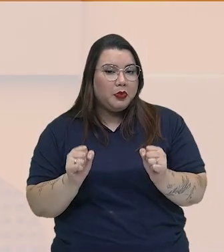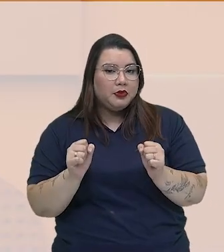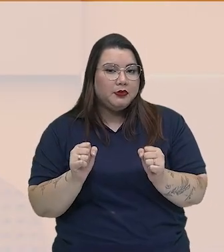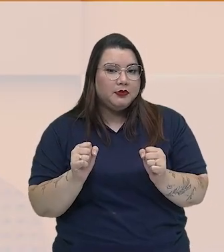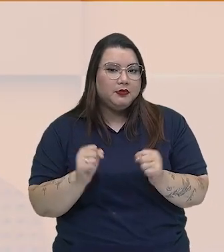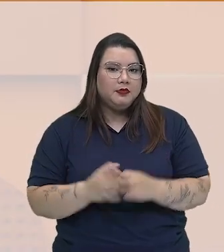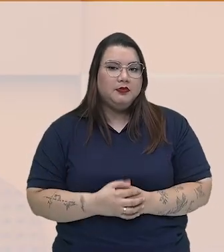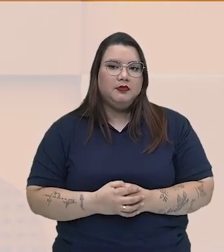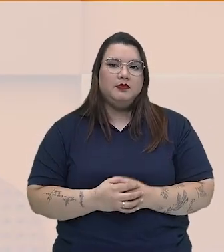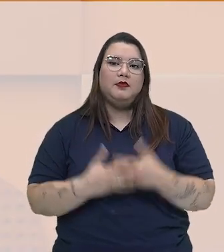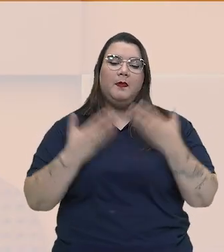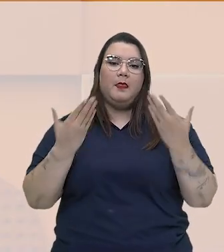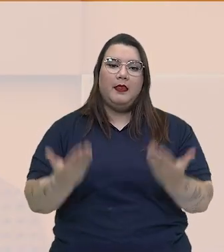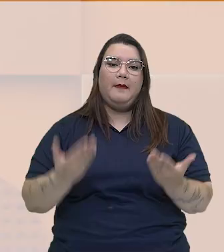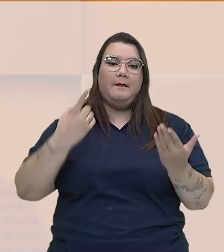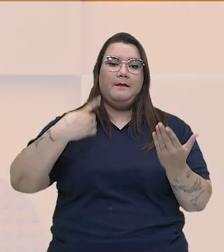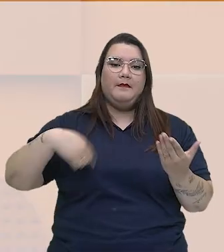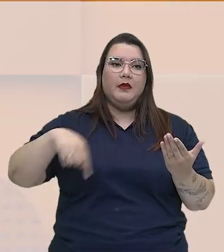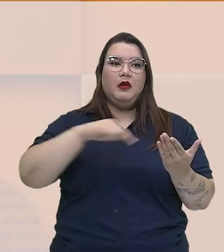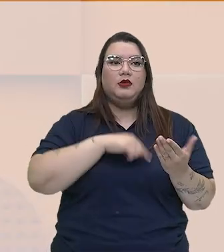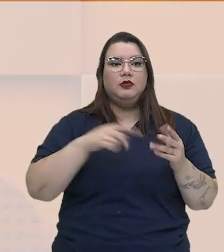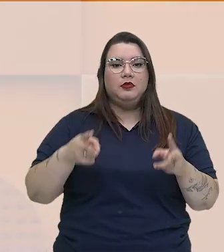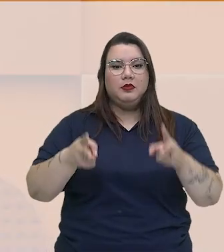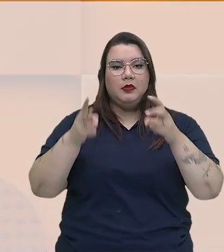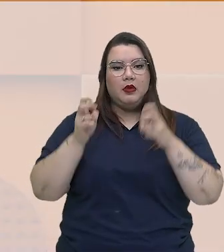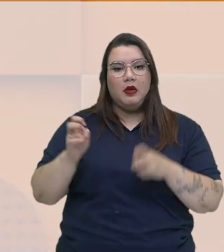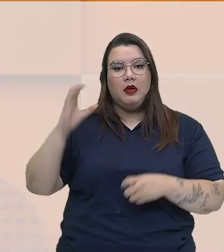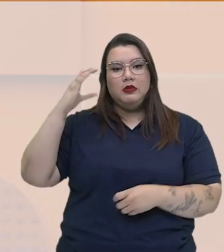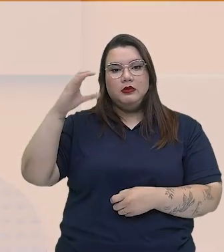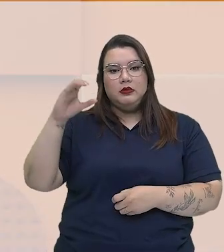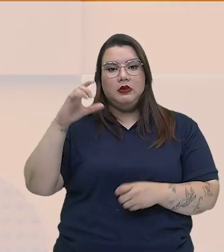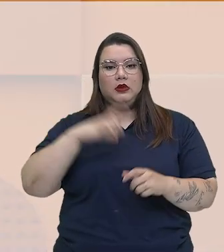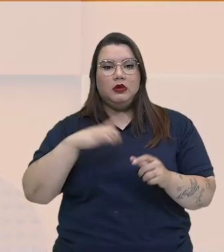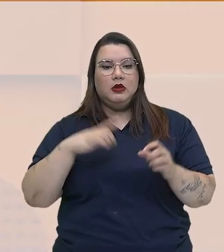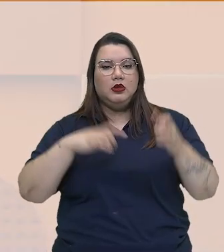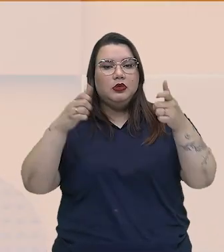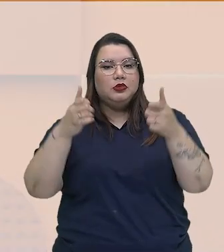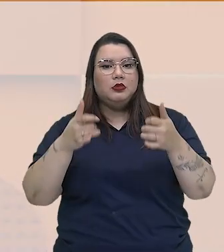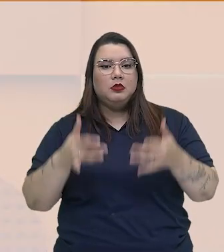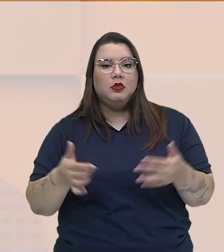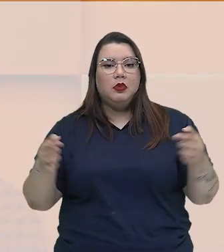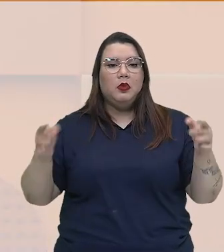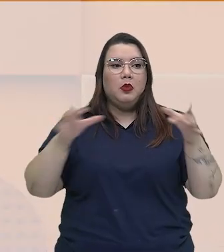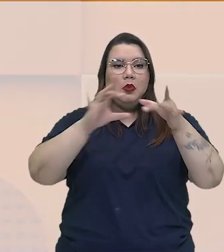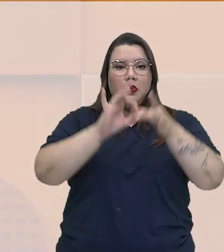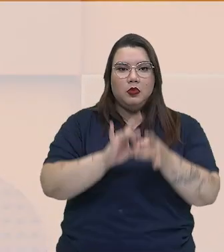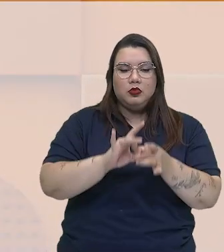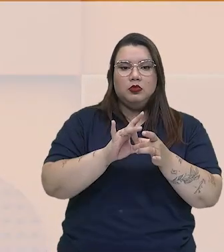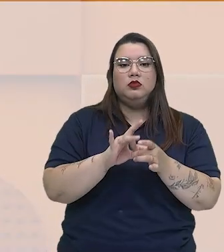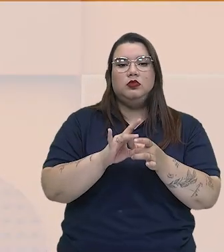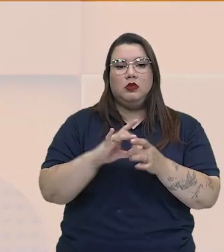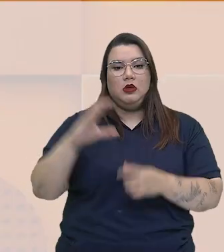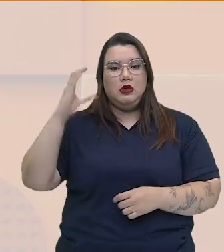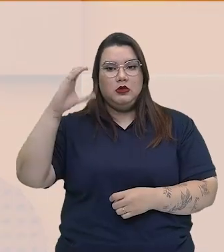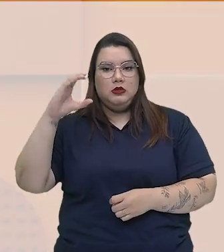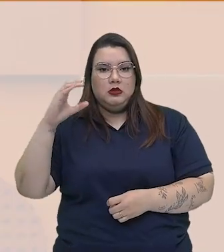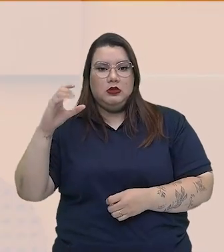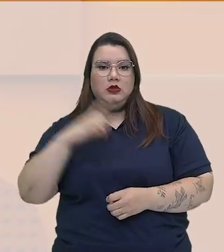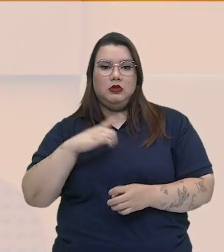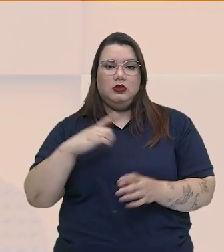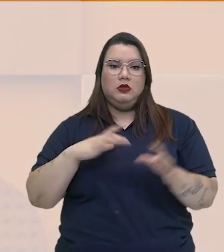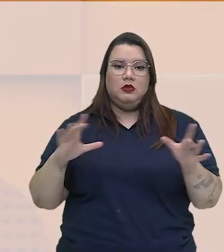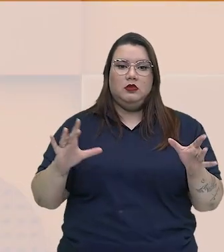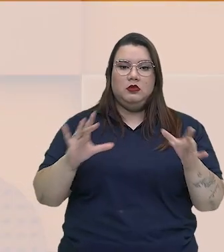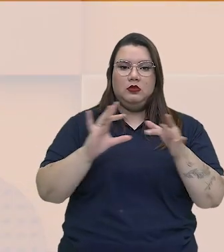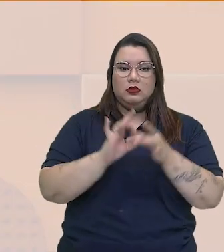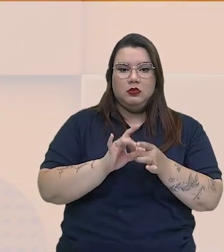terras? E aí a gente vê, né, que a ciência ela trabalha ali em conjunto. A ciência ela